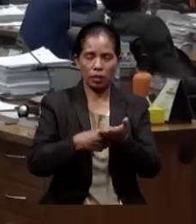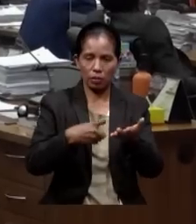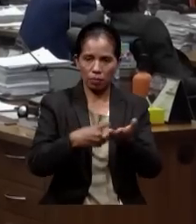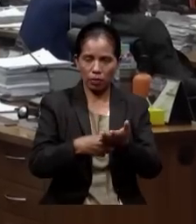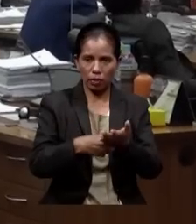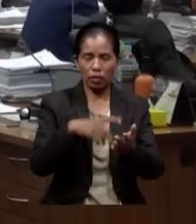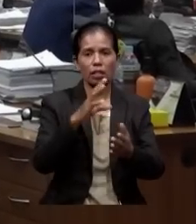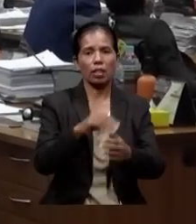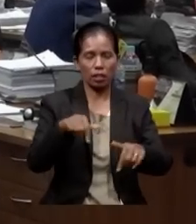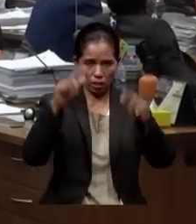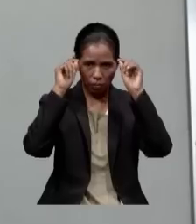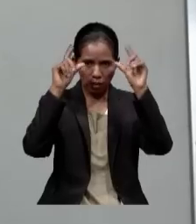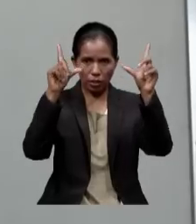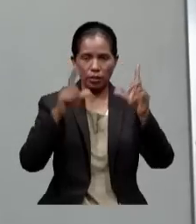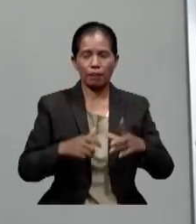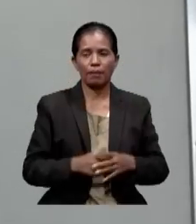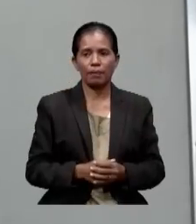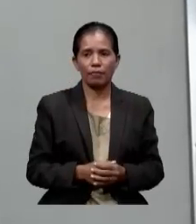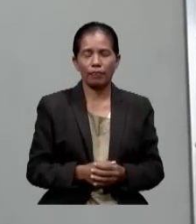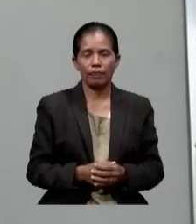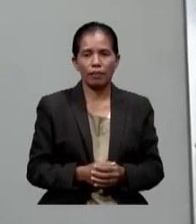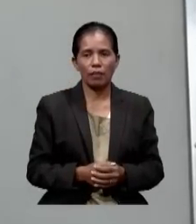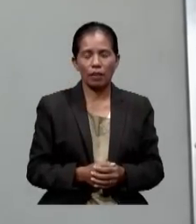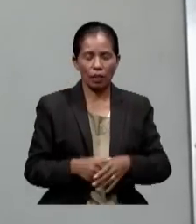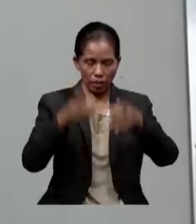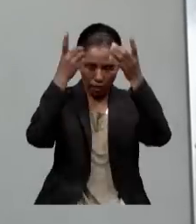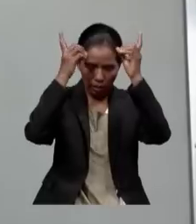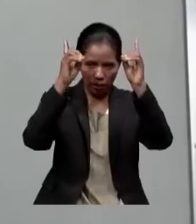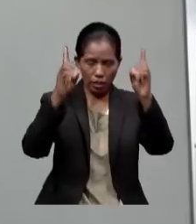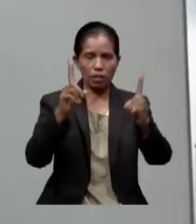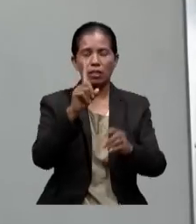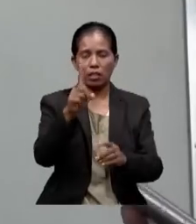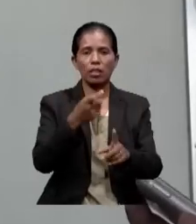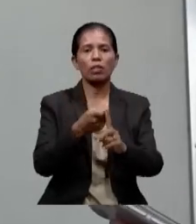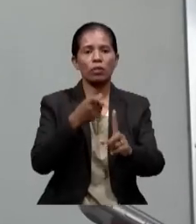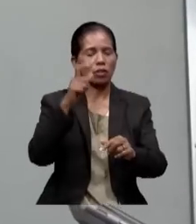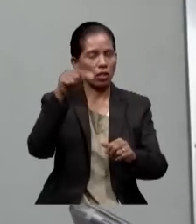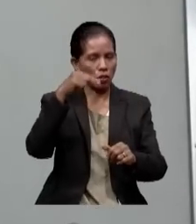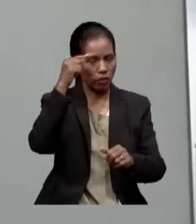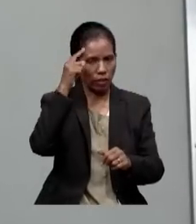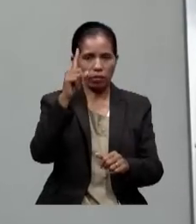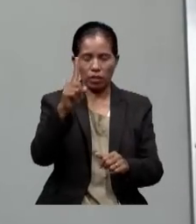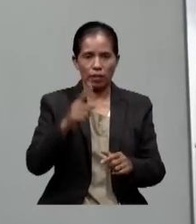eletrônico Timor-Leste. Ne decisão ida mais husi governo ida que